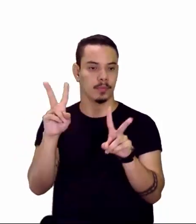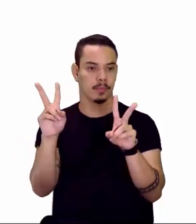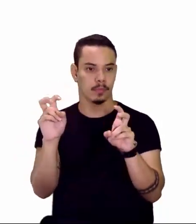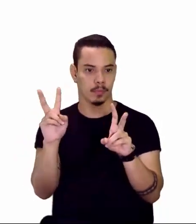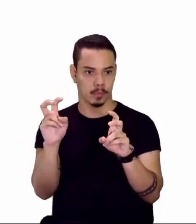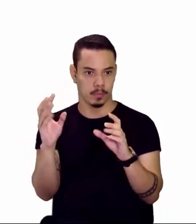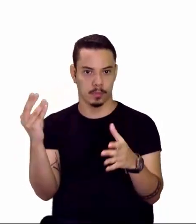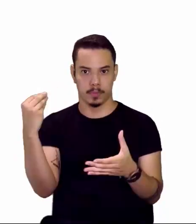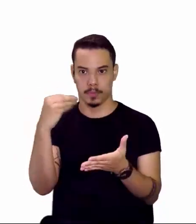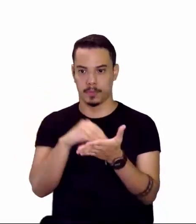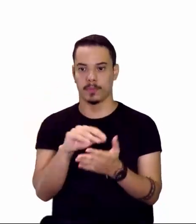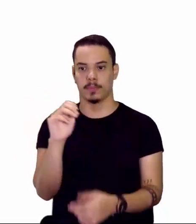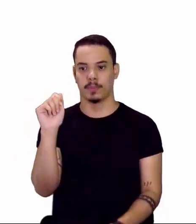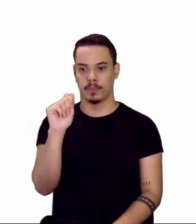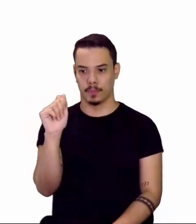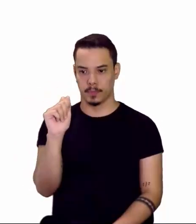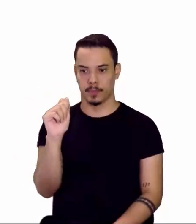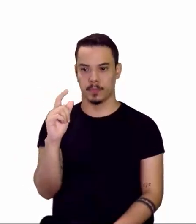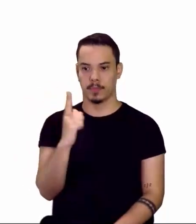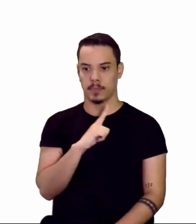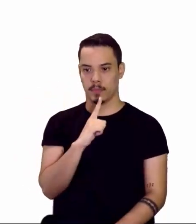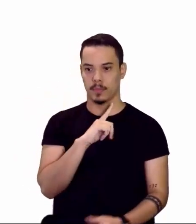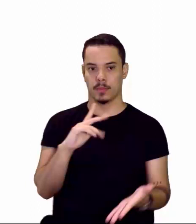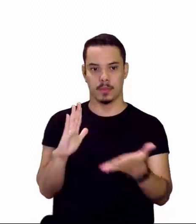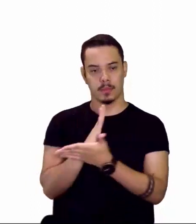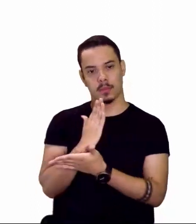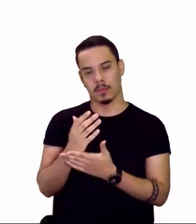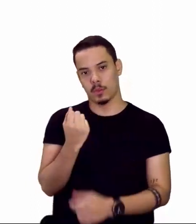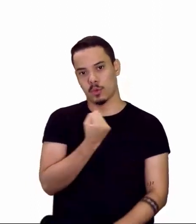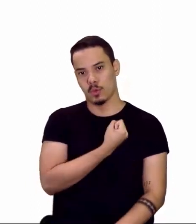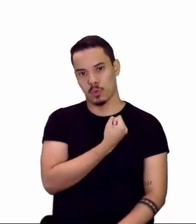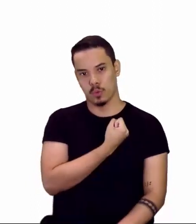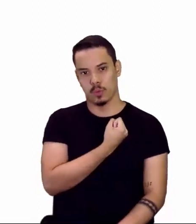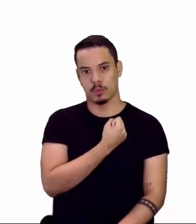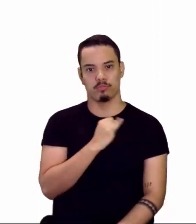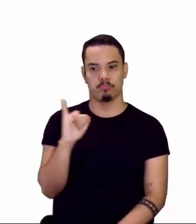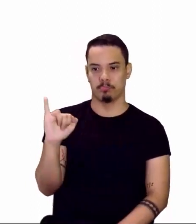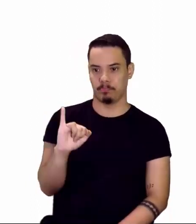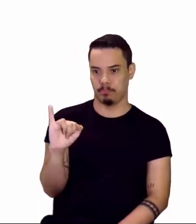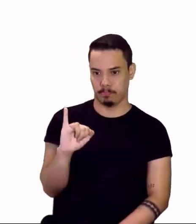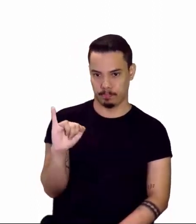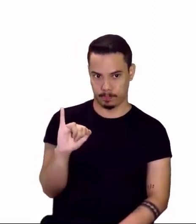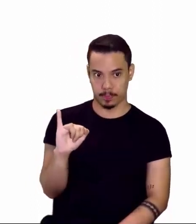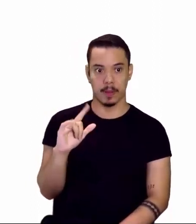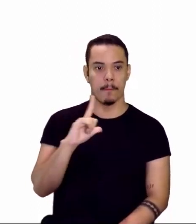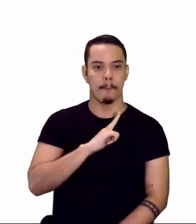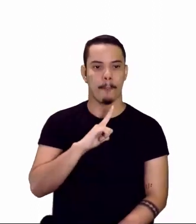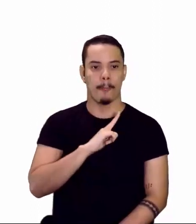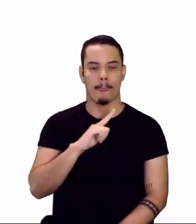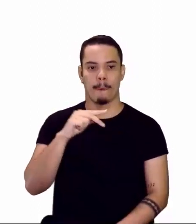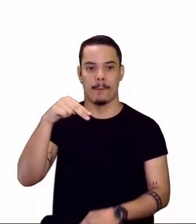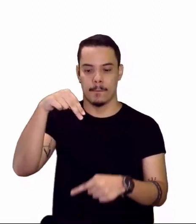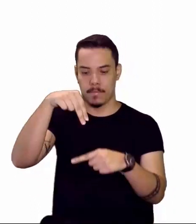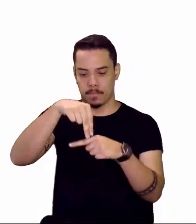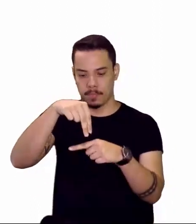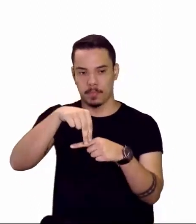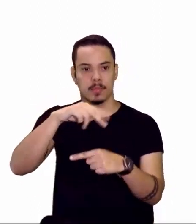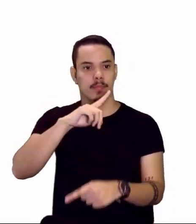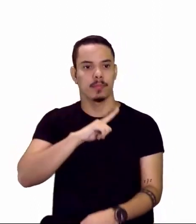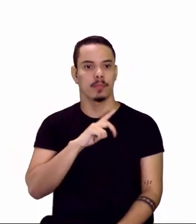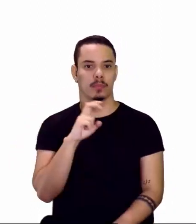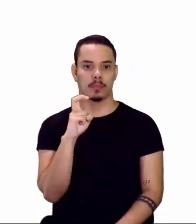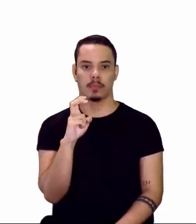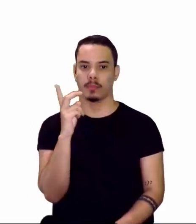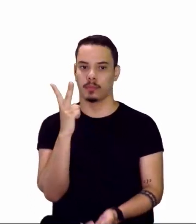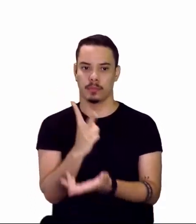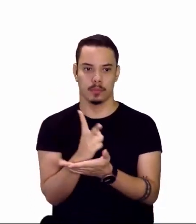letra A, moléculas com número ímpar de elétrons, o nitrogênio, que vai ficar com seus 5 elétrons na última